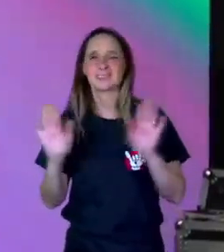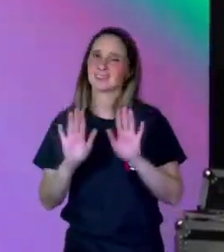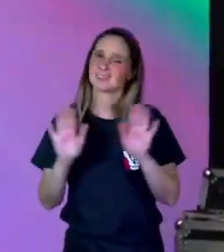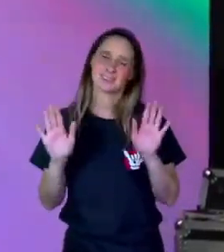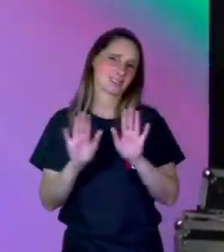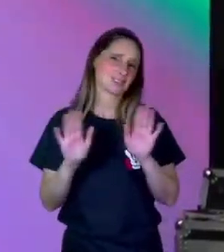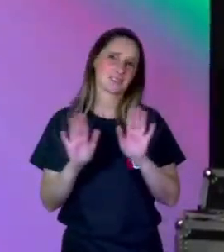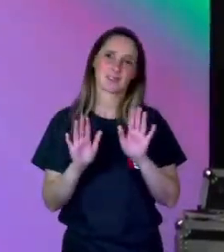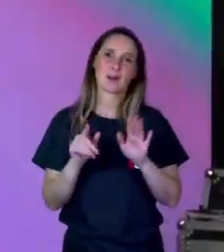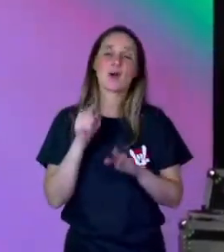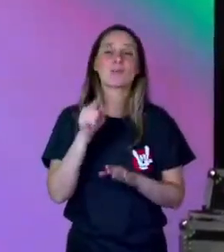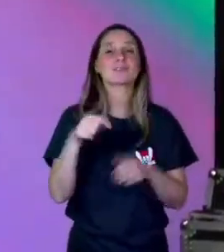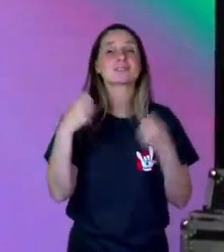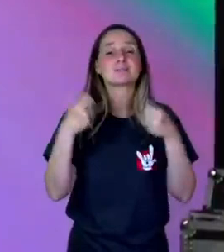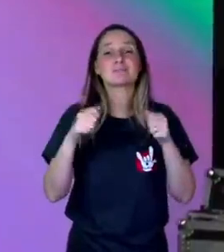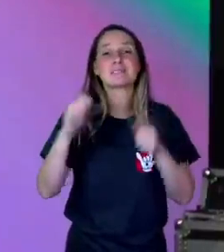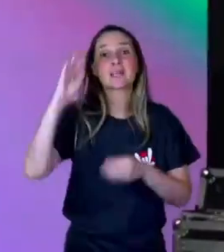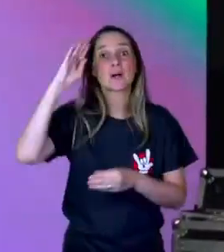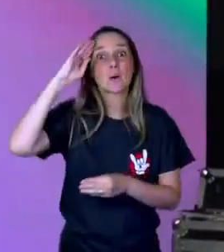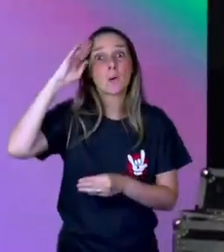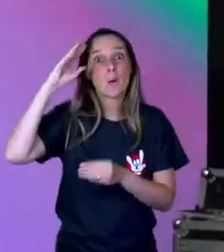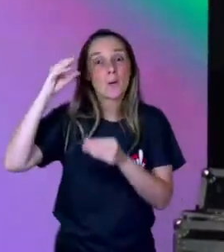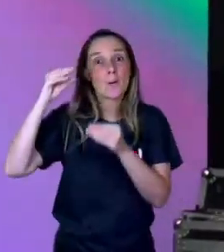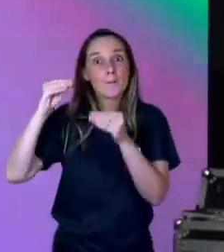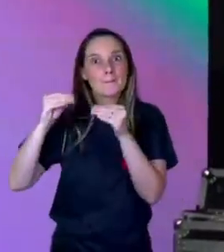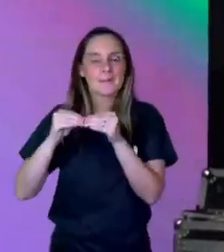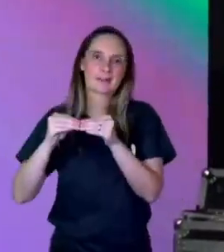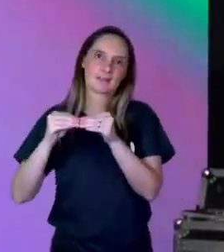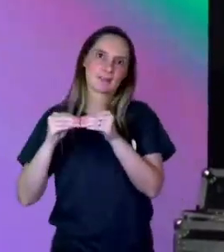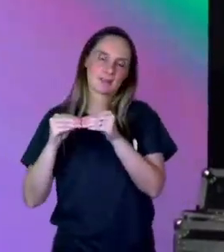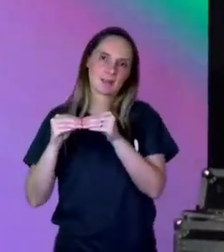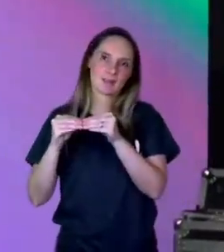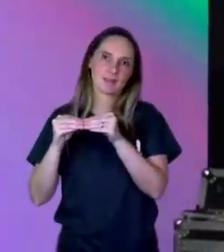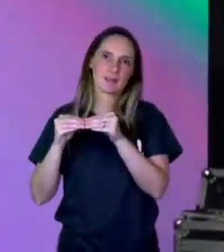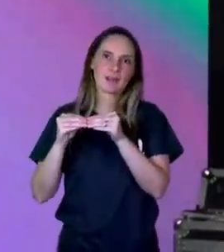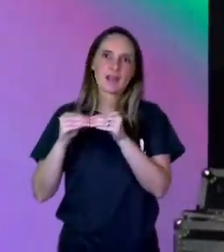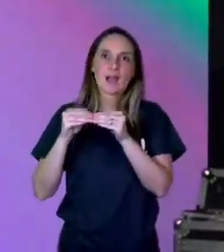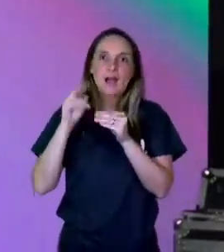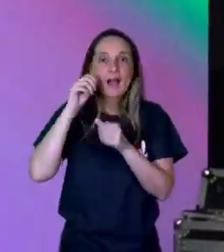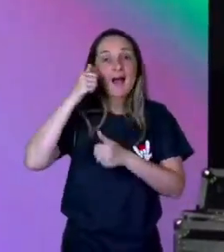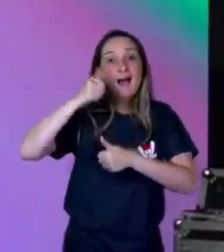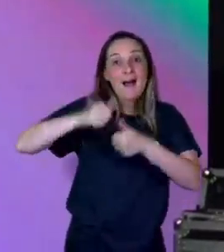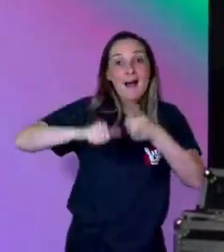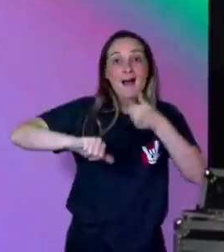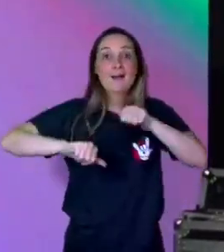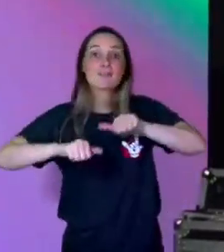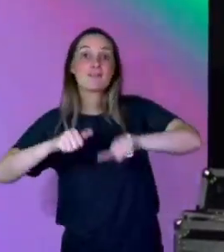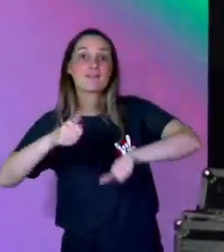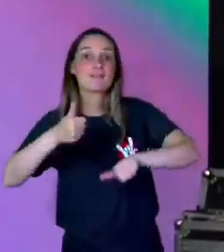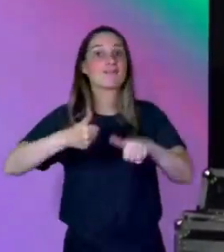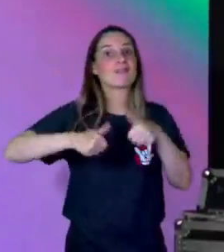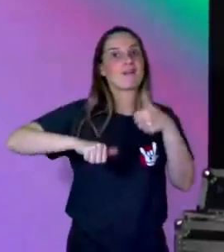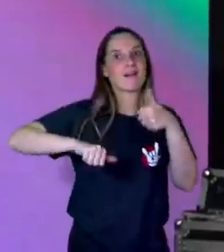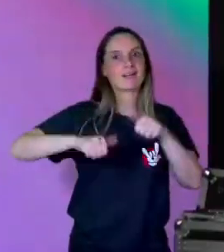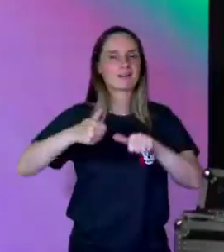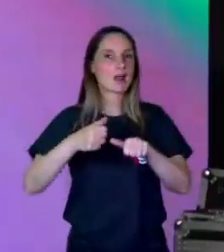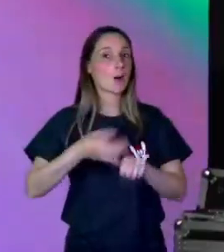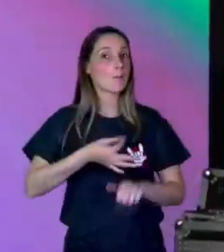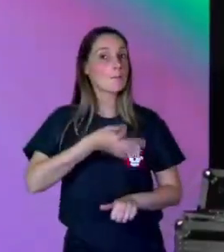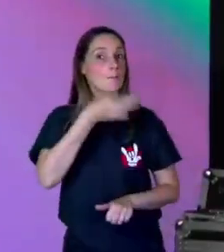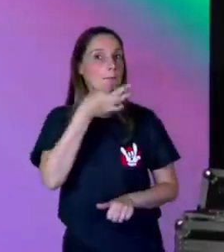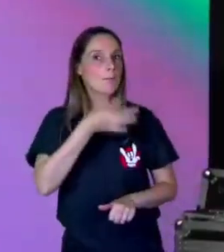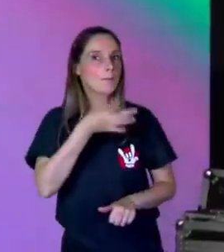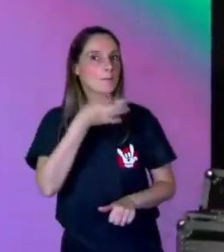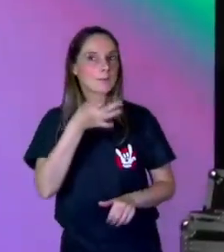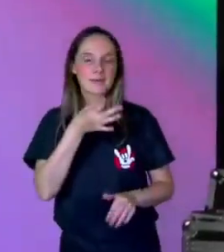Eu não tô te direcionando para canto nenhum, mas é a maneira da gente se comportar, porque como cidadão você tem que ter o direito de ter a sua opinião. E